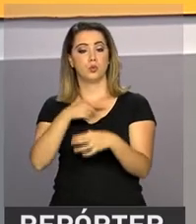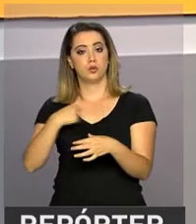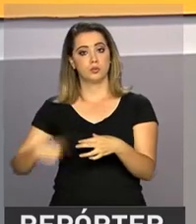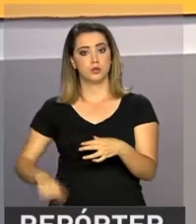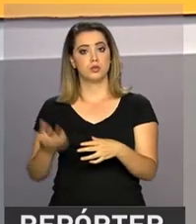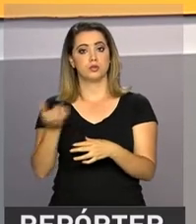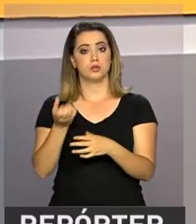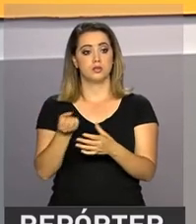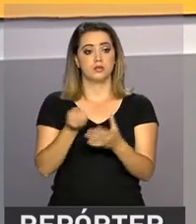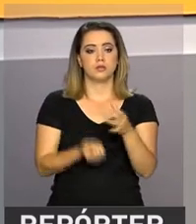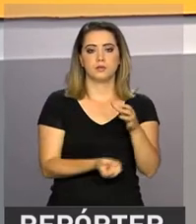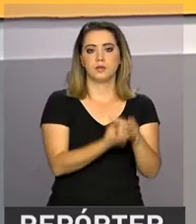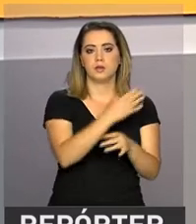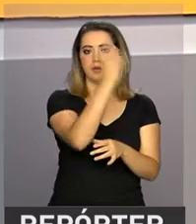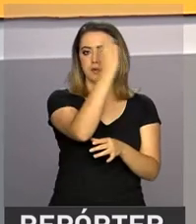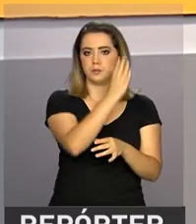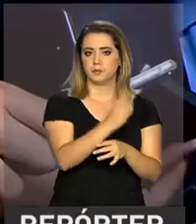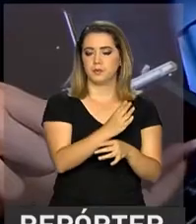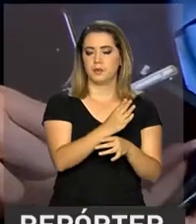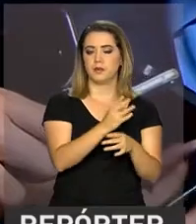novos investimentos no Brasil.